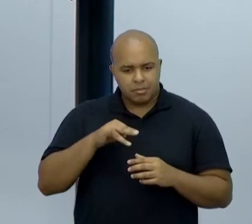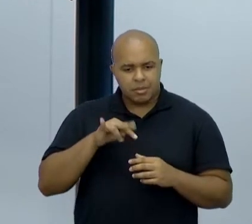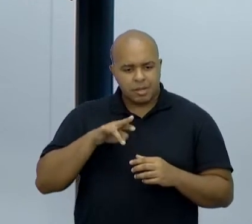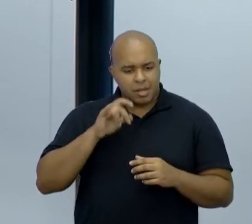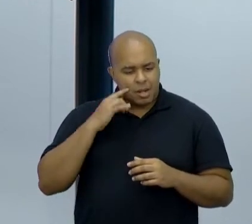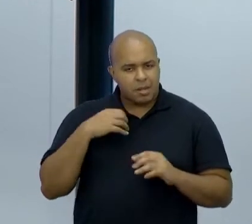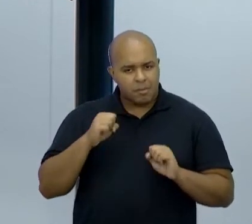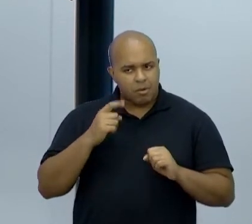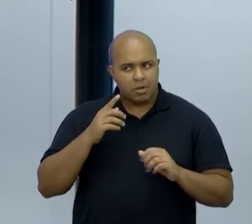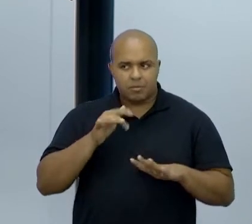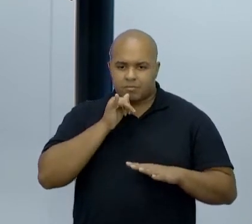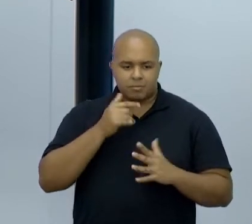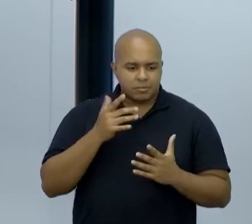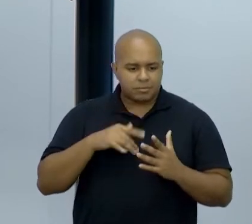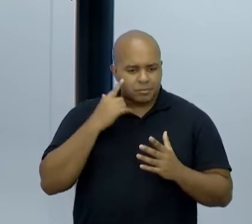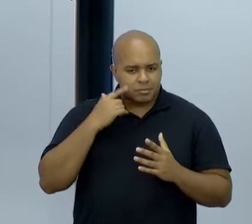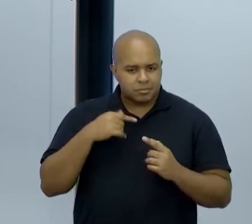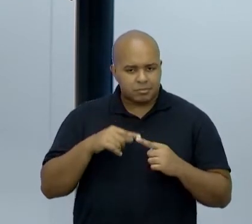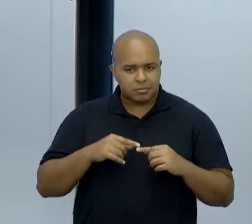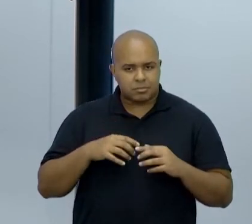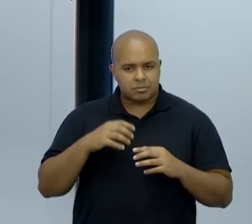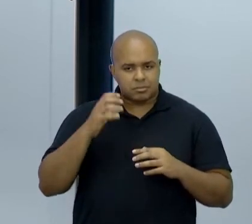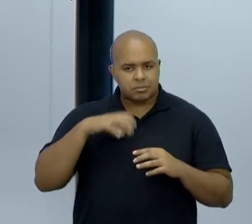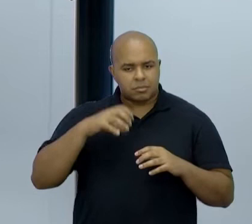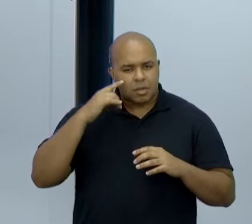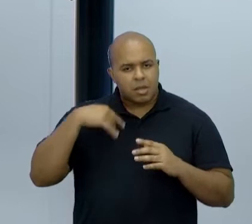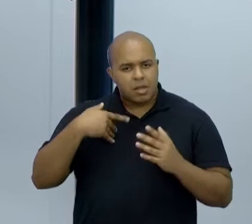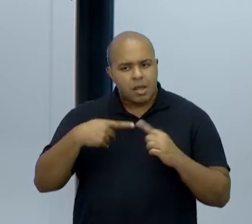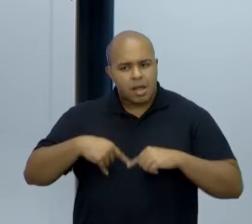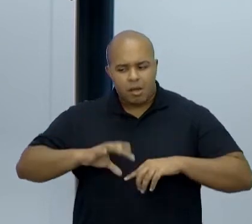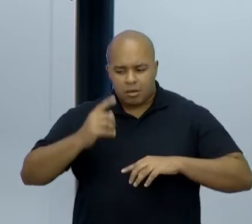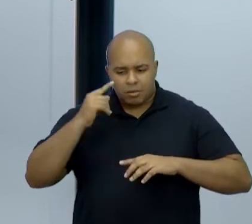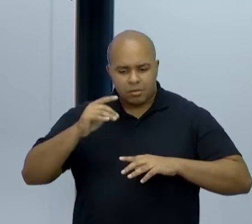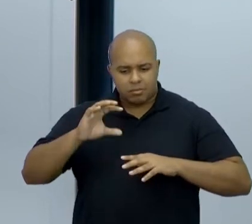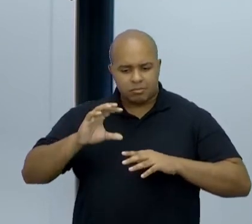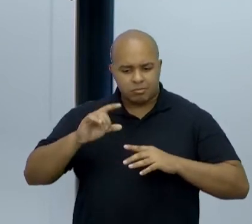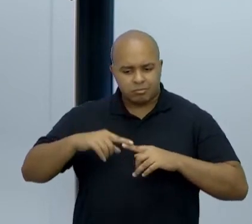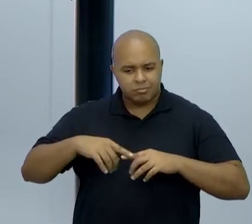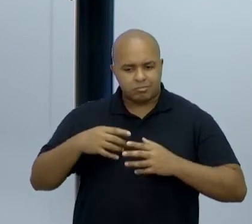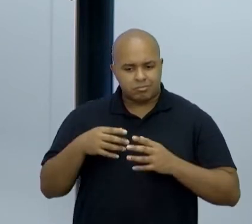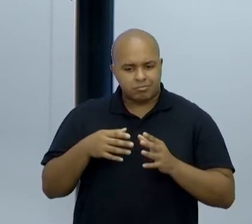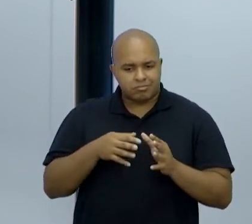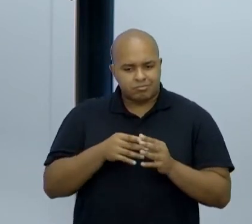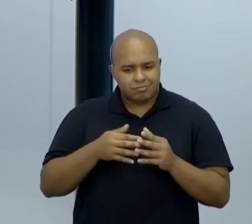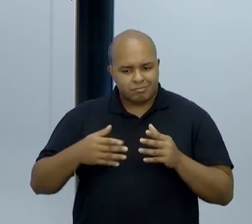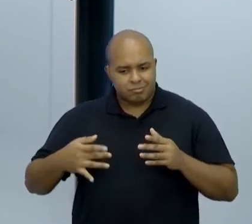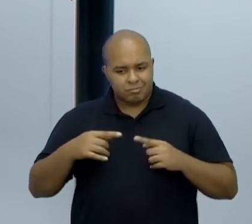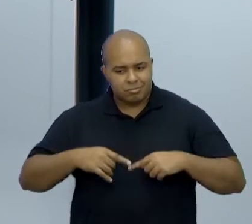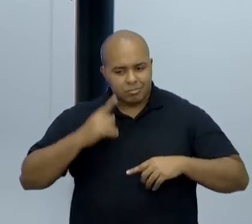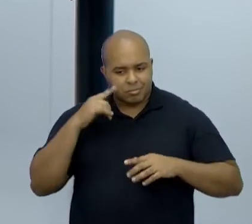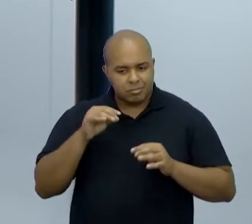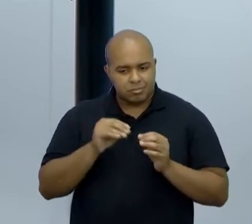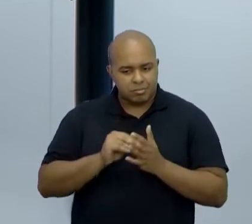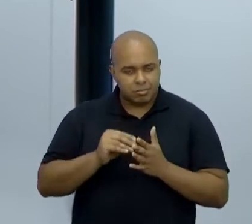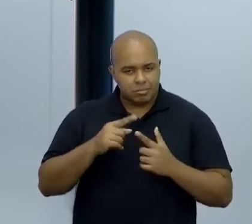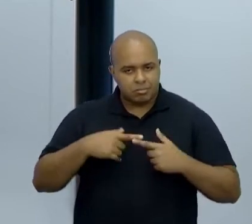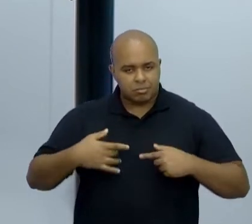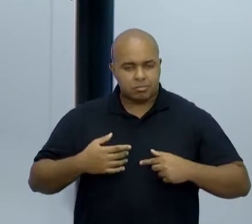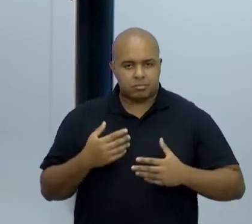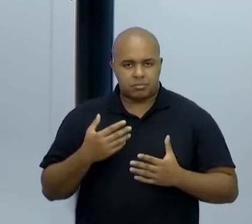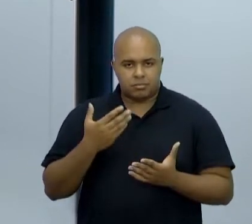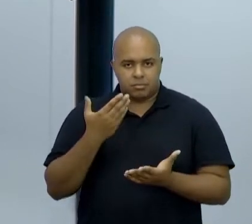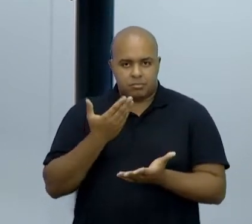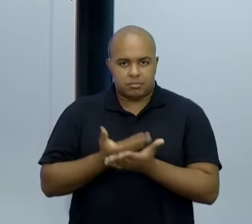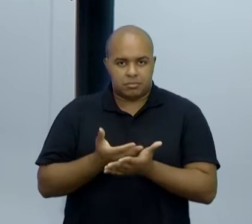que podem, por exemplo, no caso de chuva, fazer com que haja o carreamento aí dessas substâncias. Vocês viram